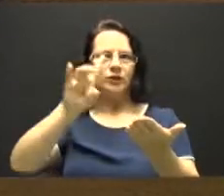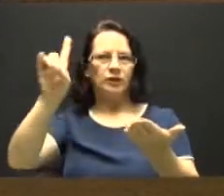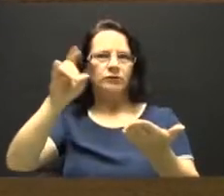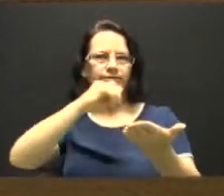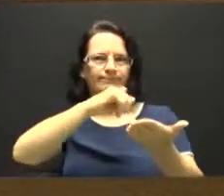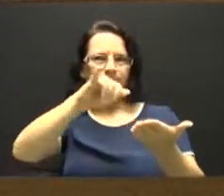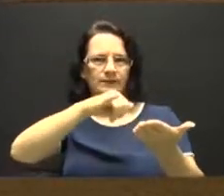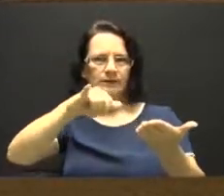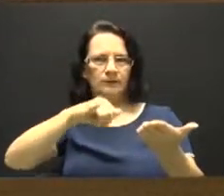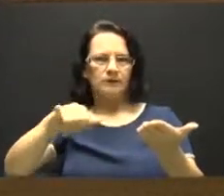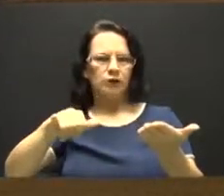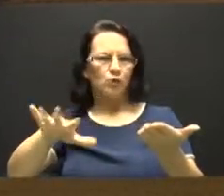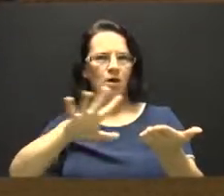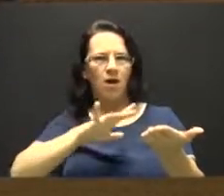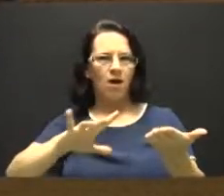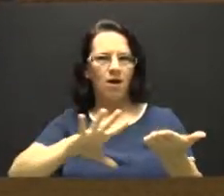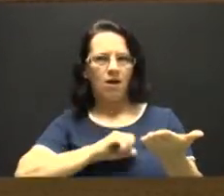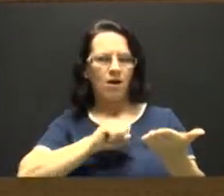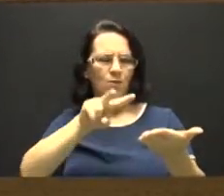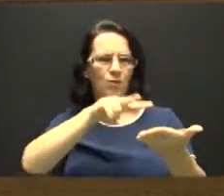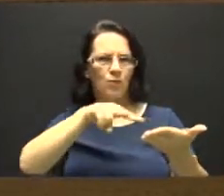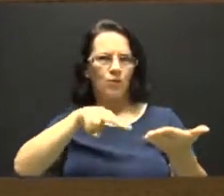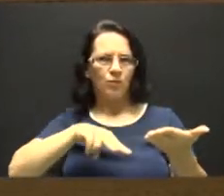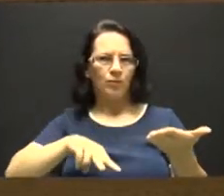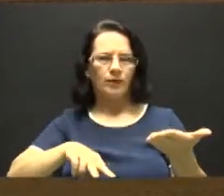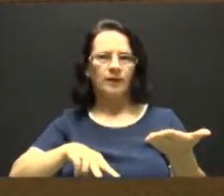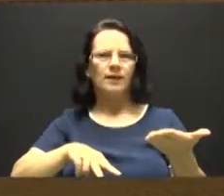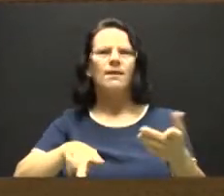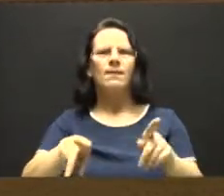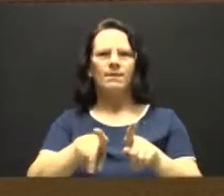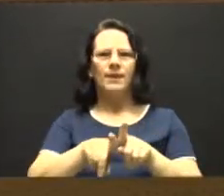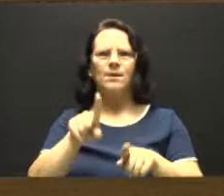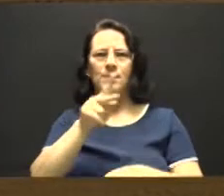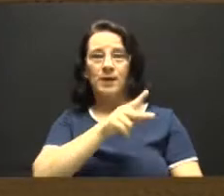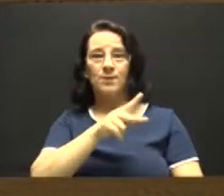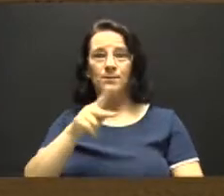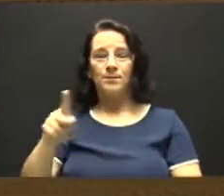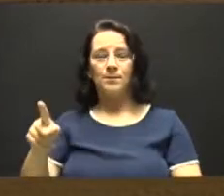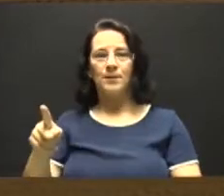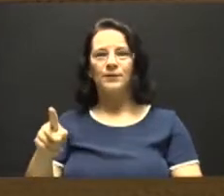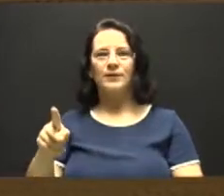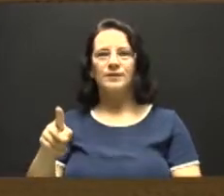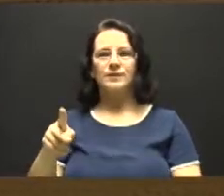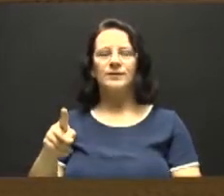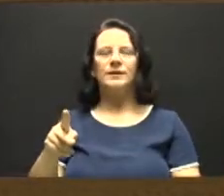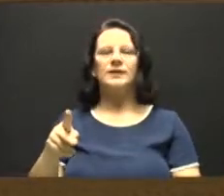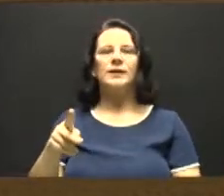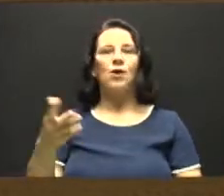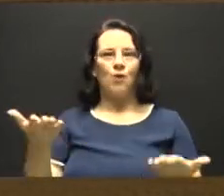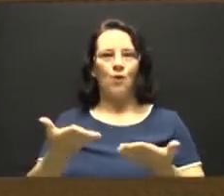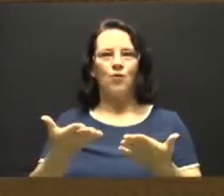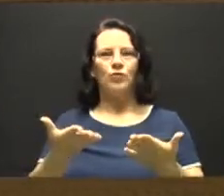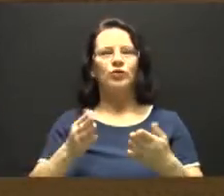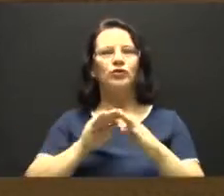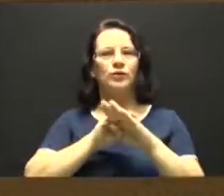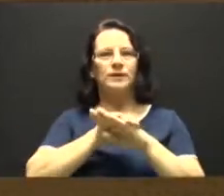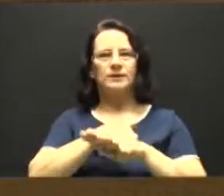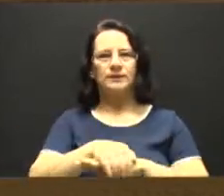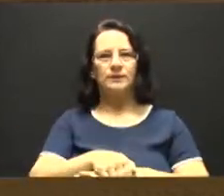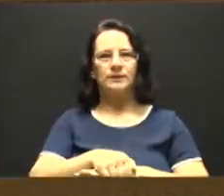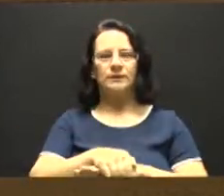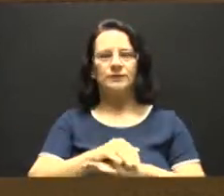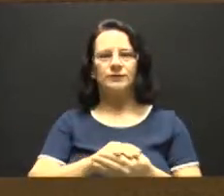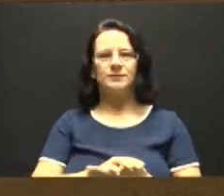palavra que eu amo mas eu também sou professor então vou me permitir nesta noite é